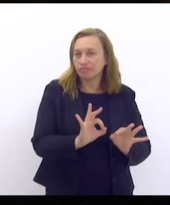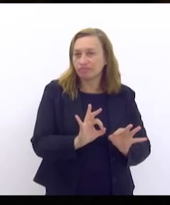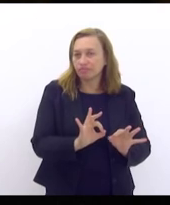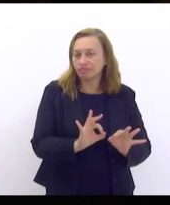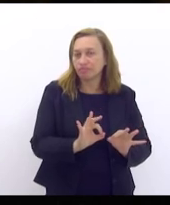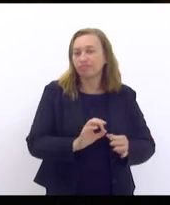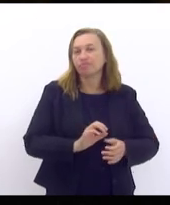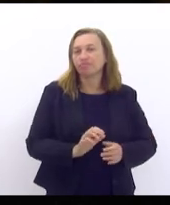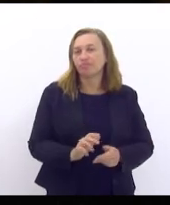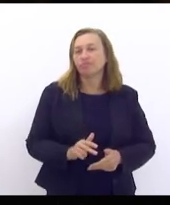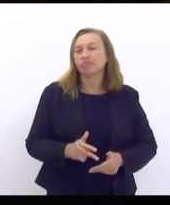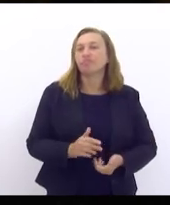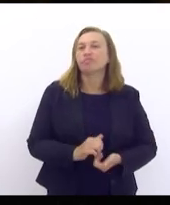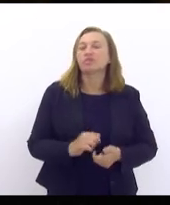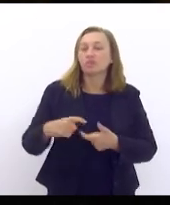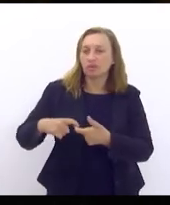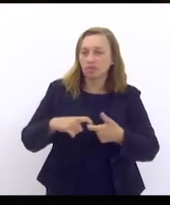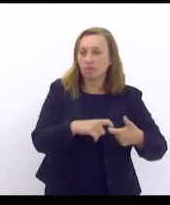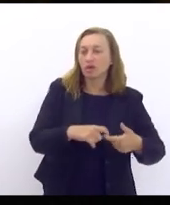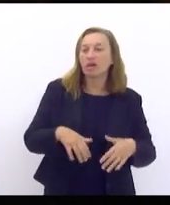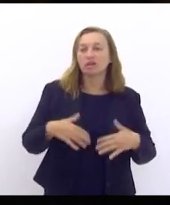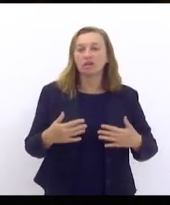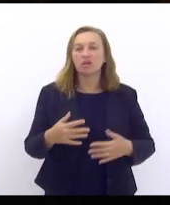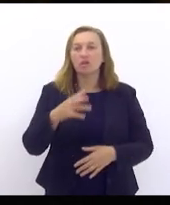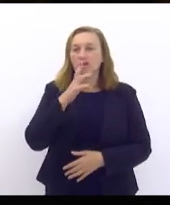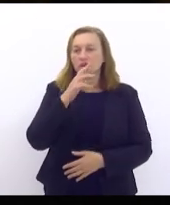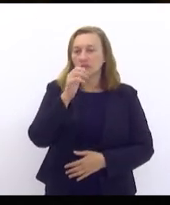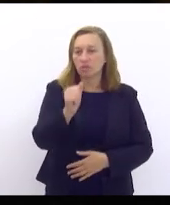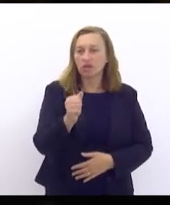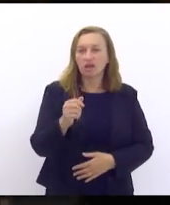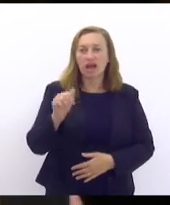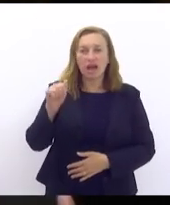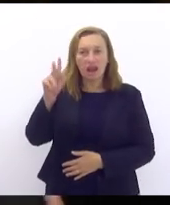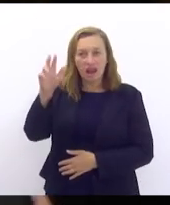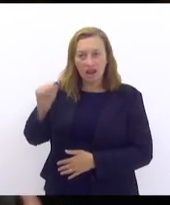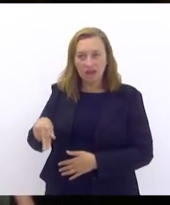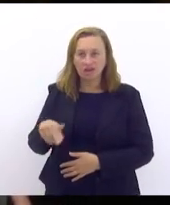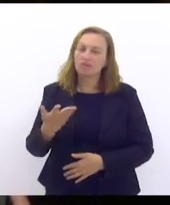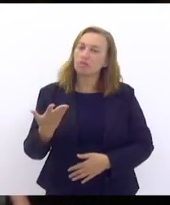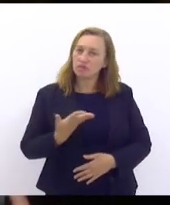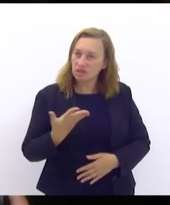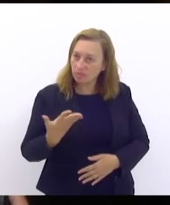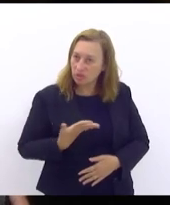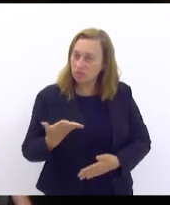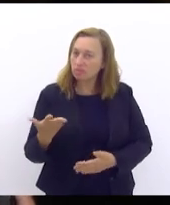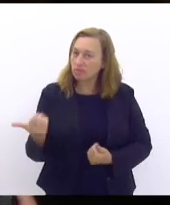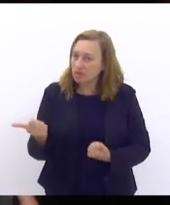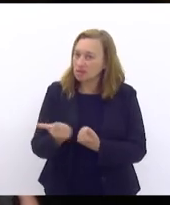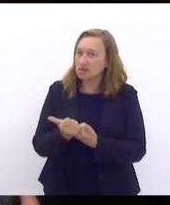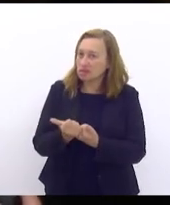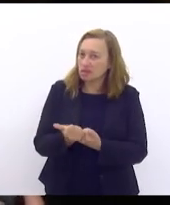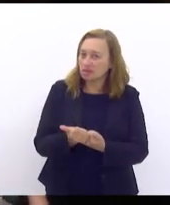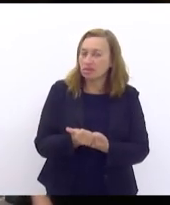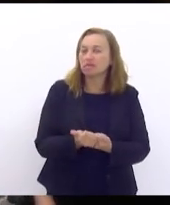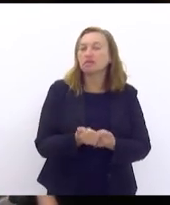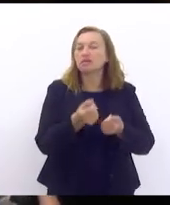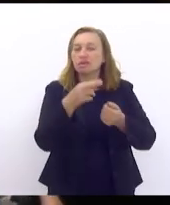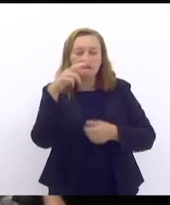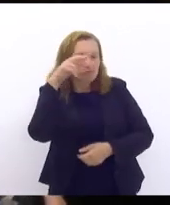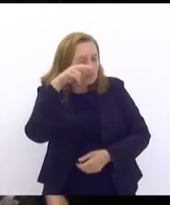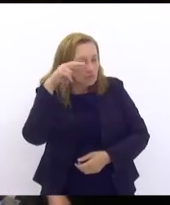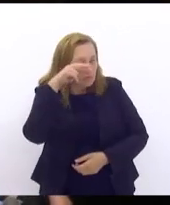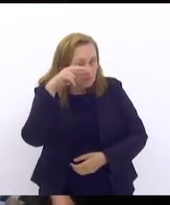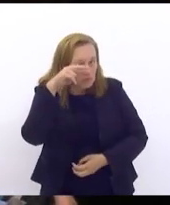da máfia dos reboques. E aqui, Rodrigo Amorim e Alan Lopes, meus amigos, parceiros, nessas